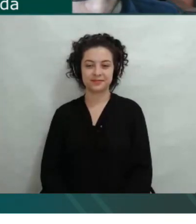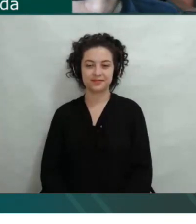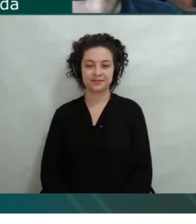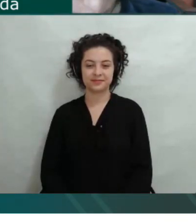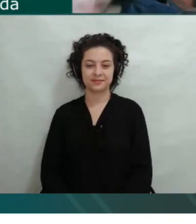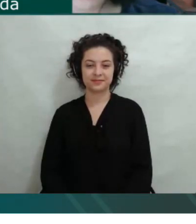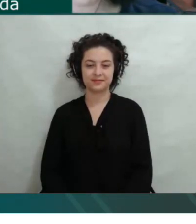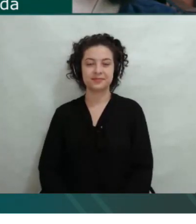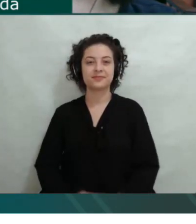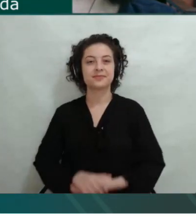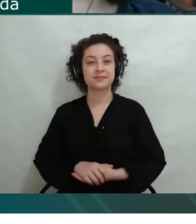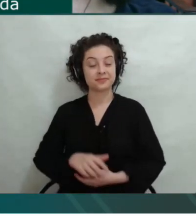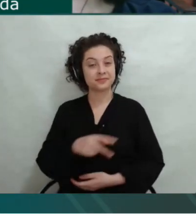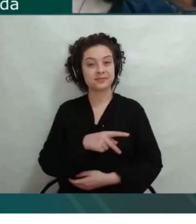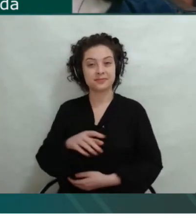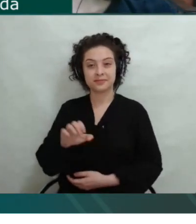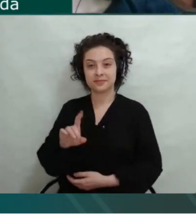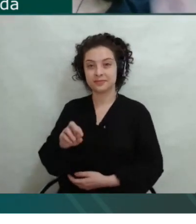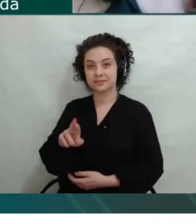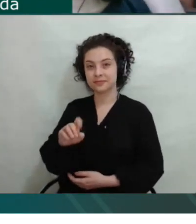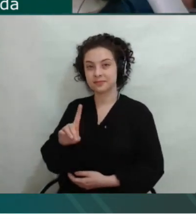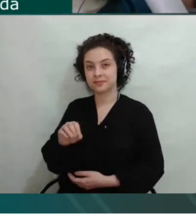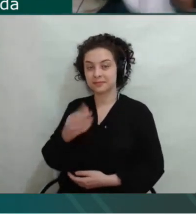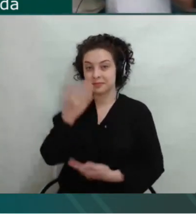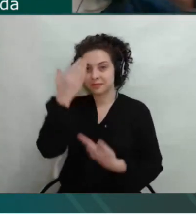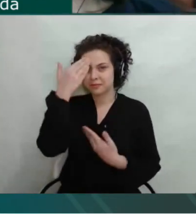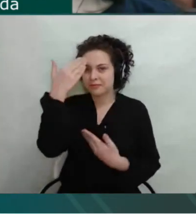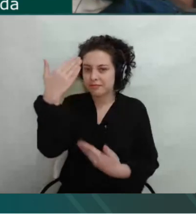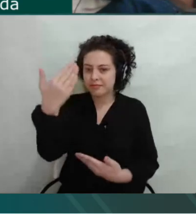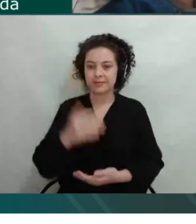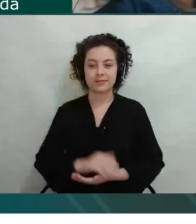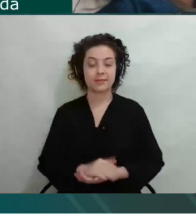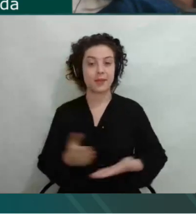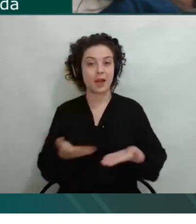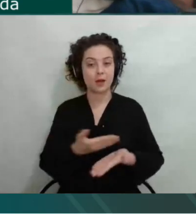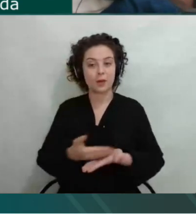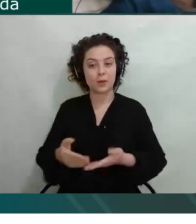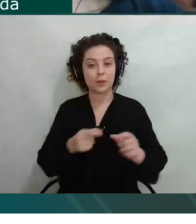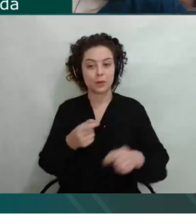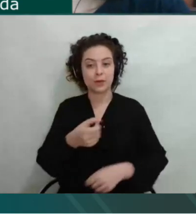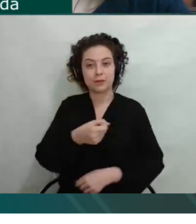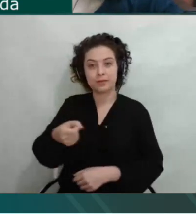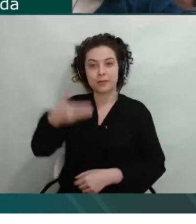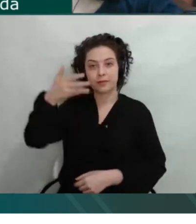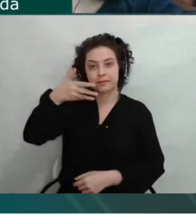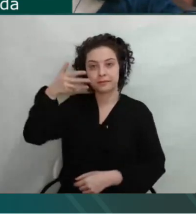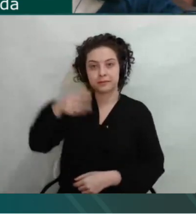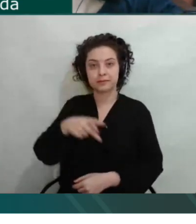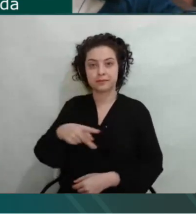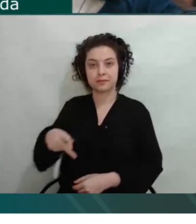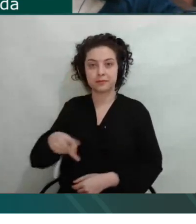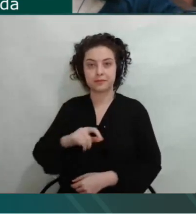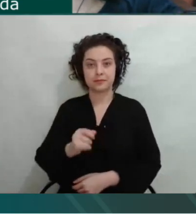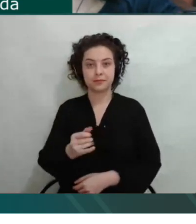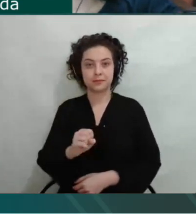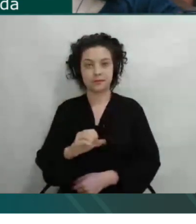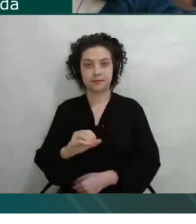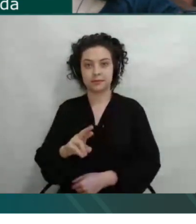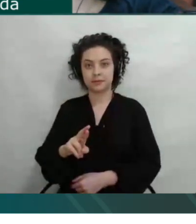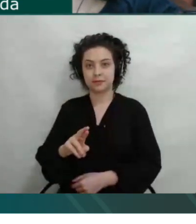Professor Eduardo, muito obrigado. E eu gostaria, então, de imediato passar a palavra, então, ao professor José Roberto Ferraro, para